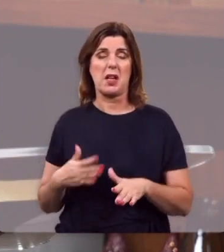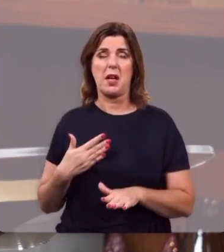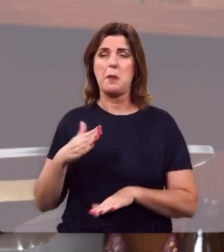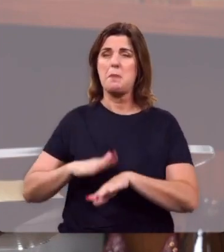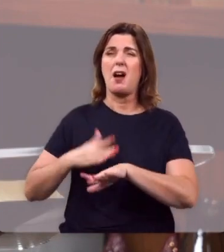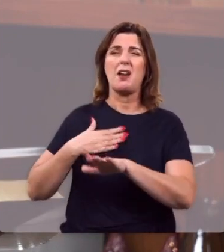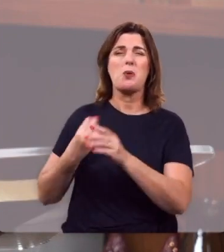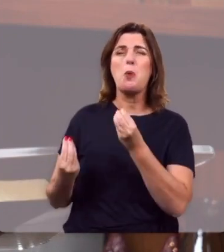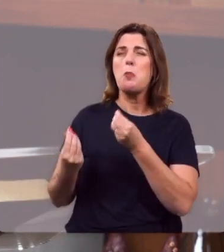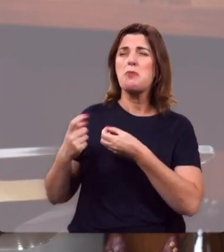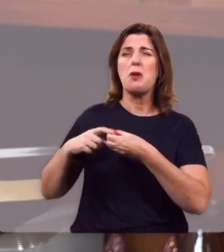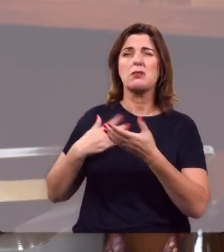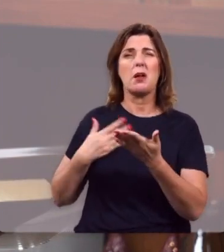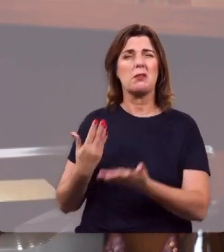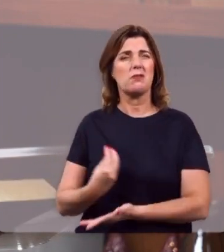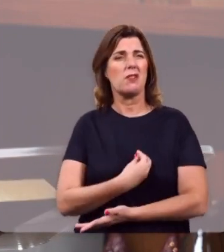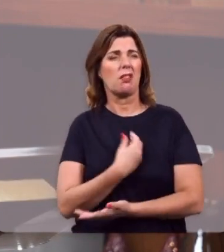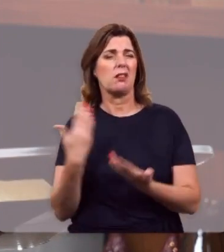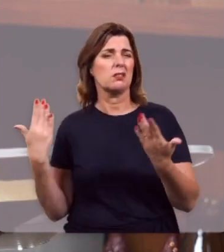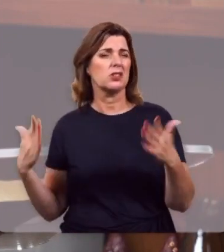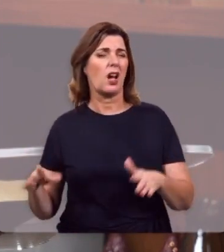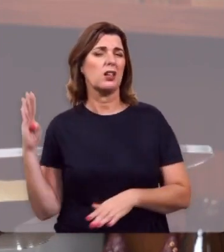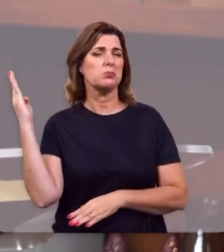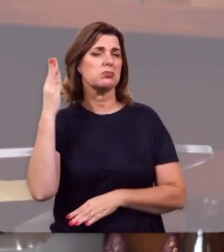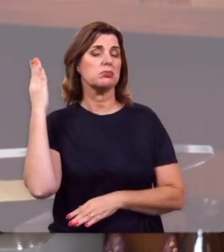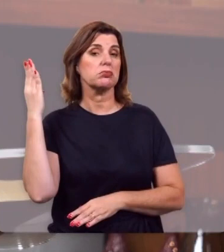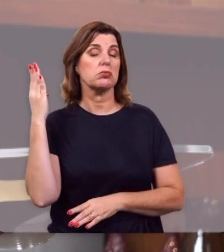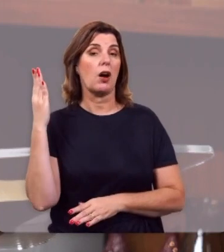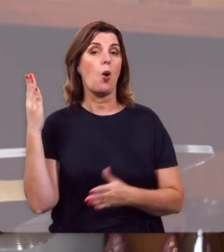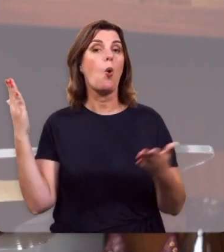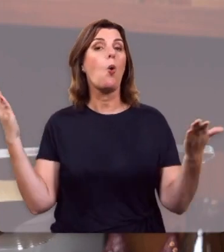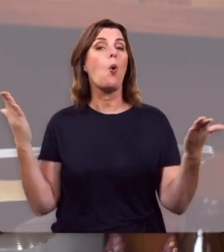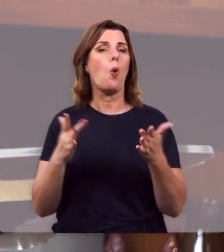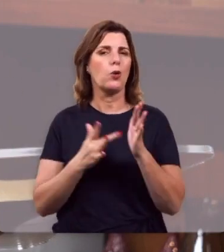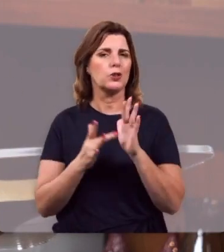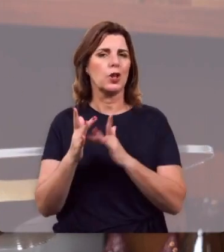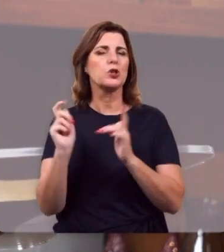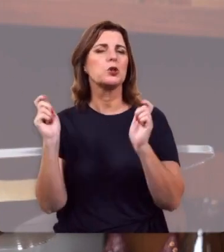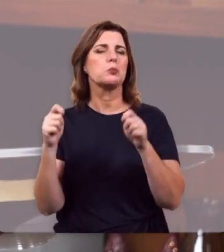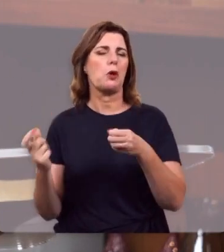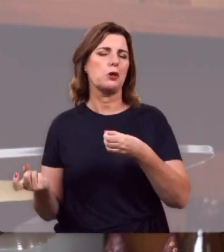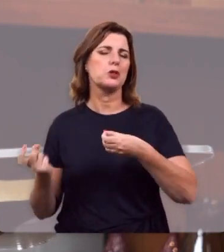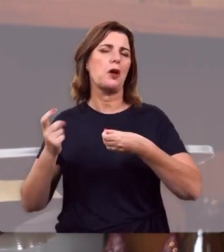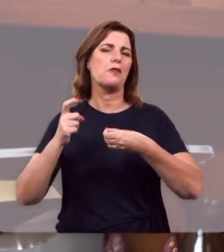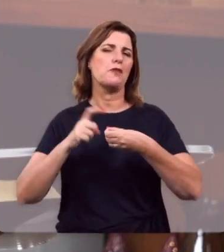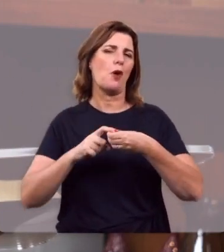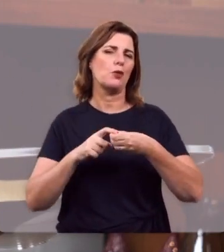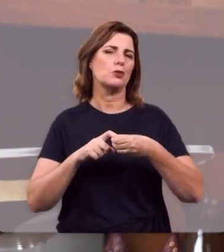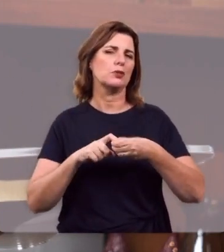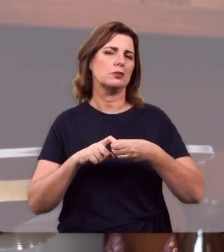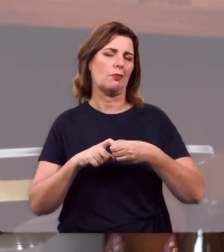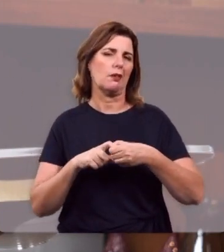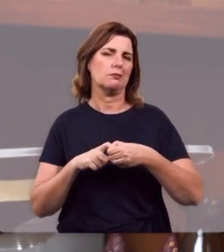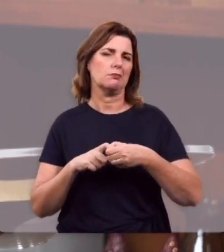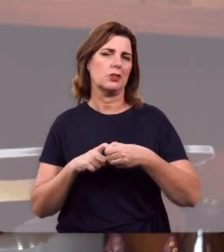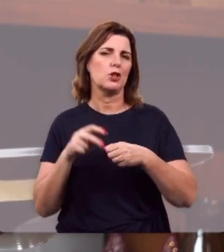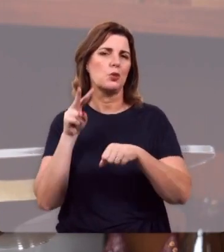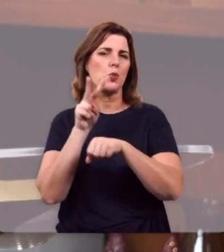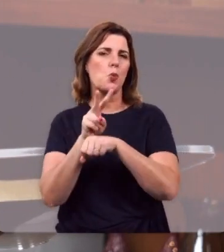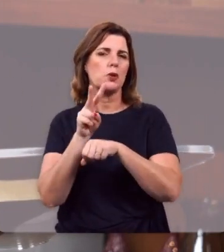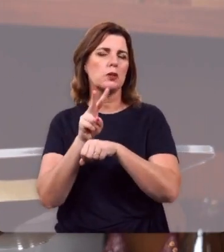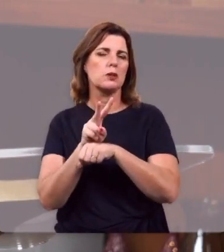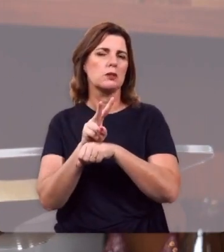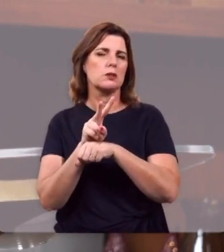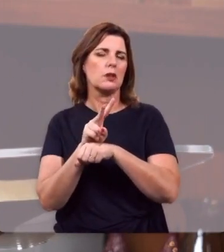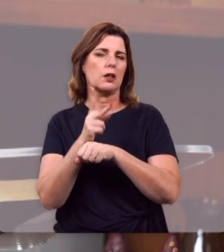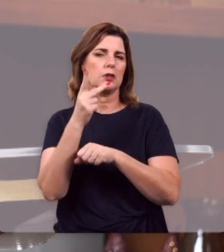mim, não tem mais jeito para mim. Eu quero dizer que Jesus hoje quer colocar de volta o cajado de